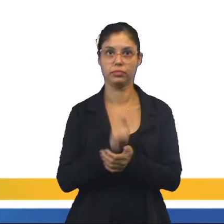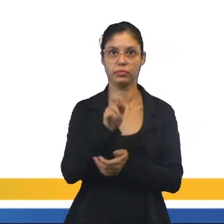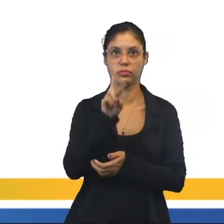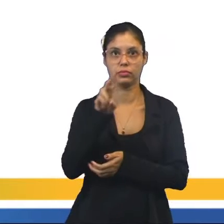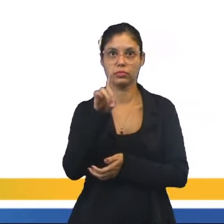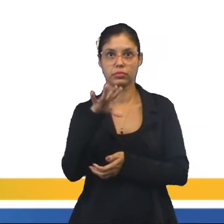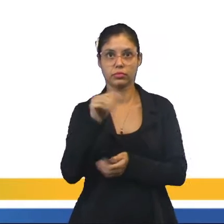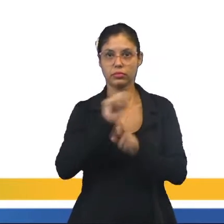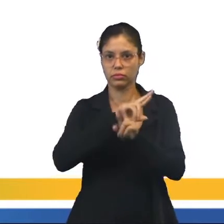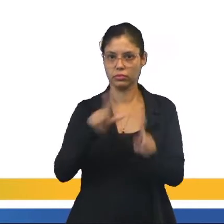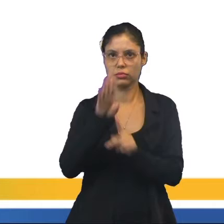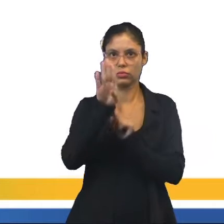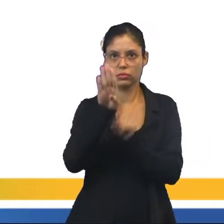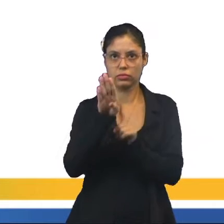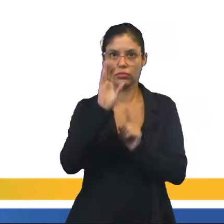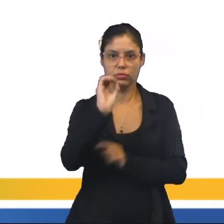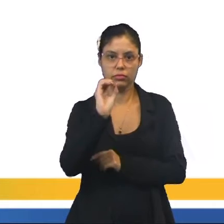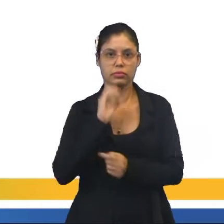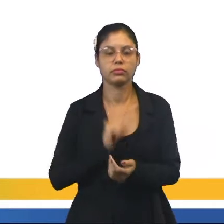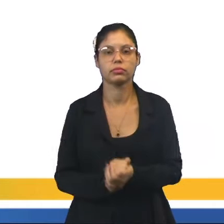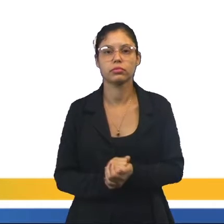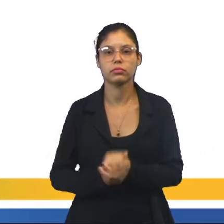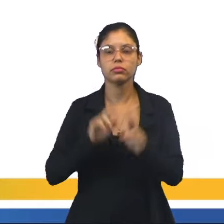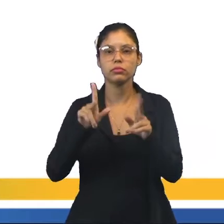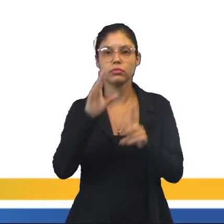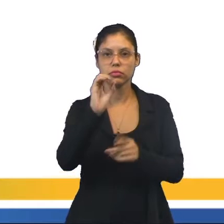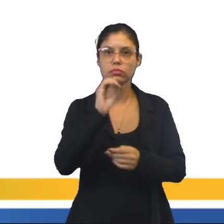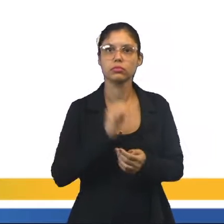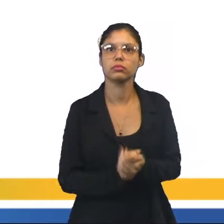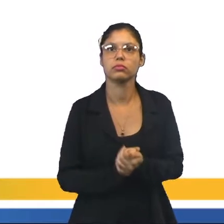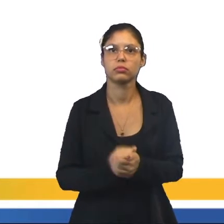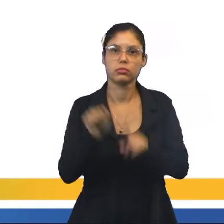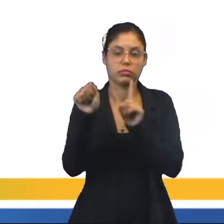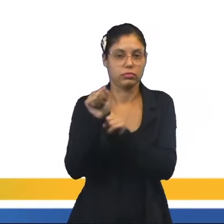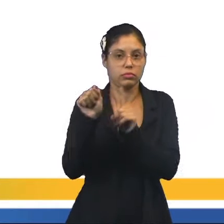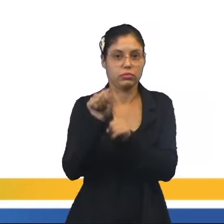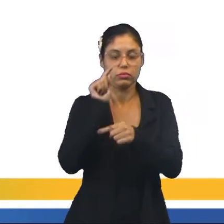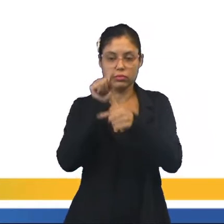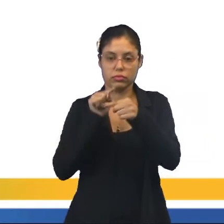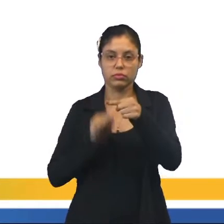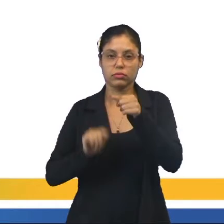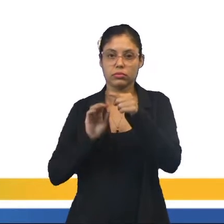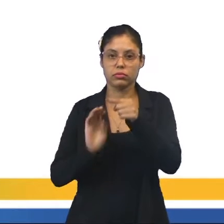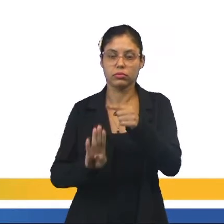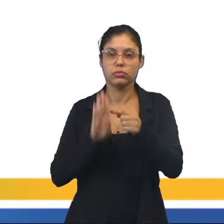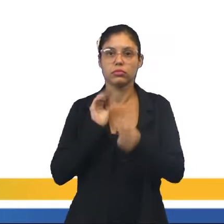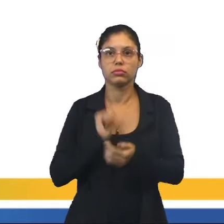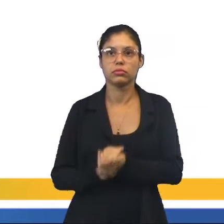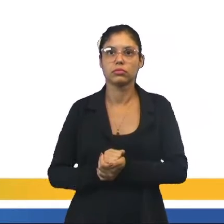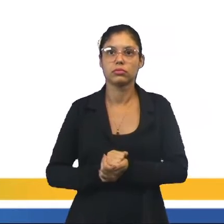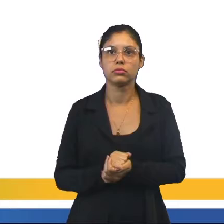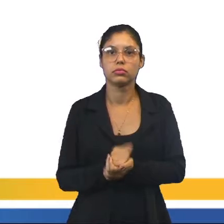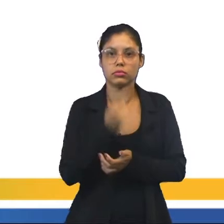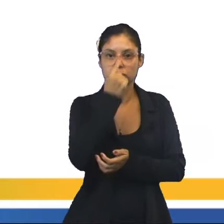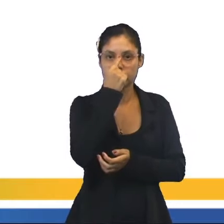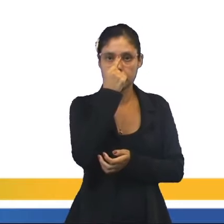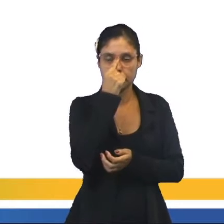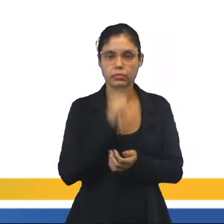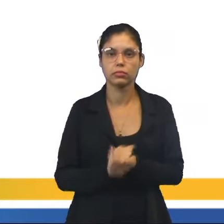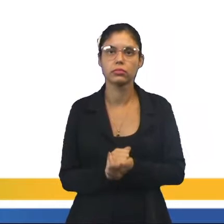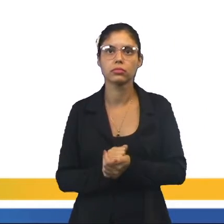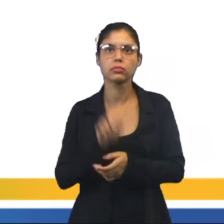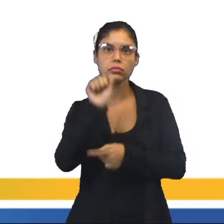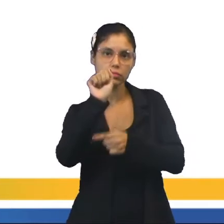sendo B diferente de zero, então a divisão de A sobre B, ou